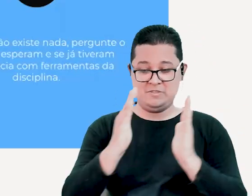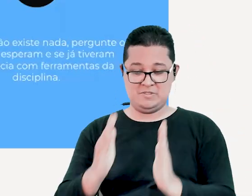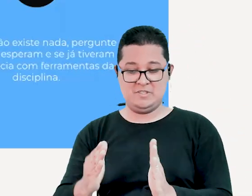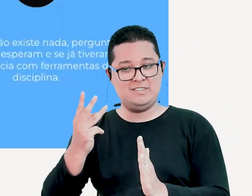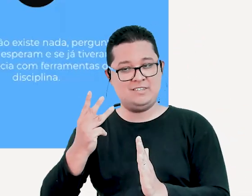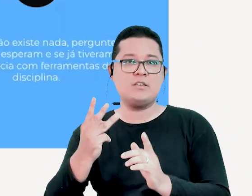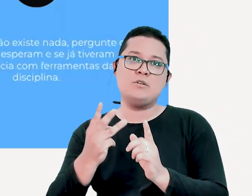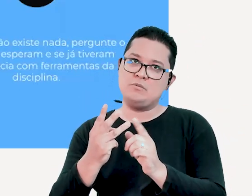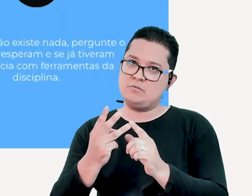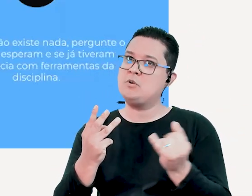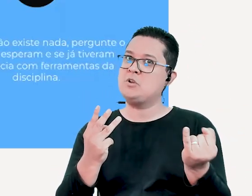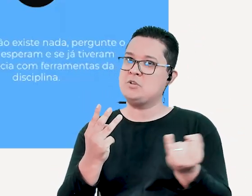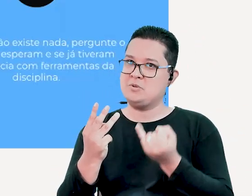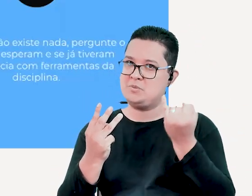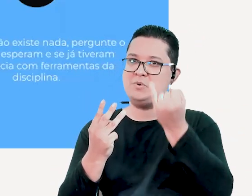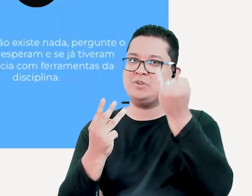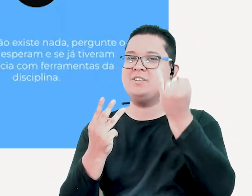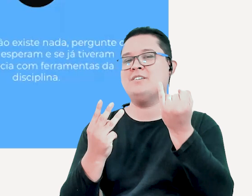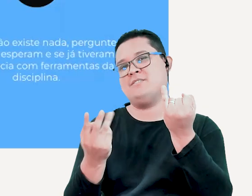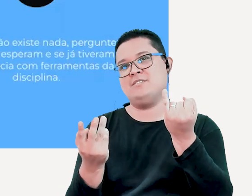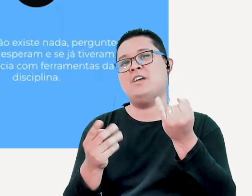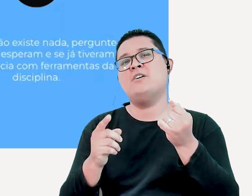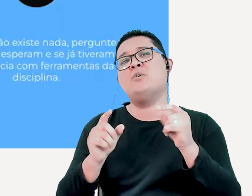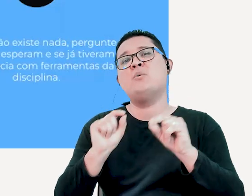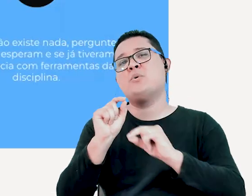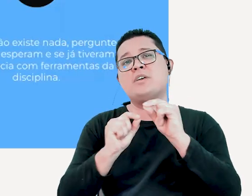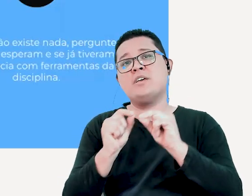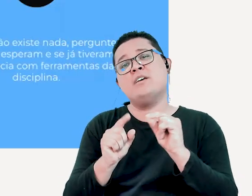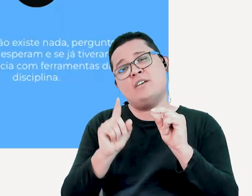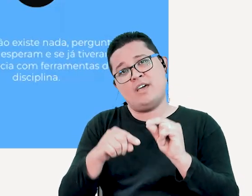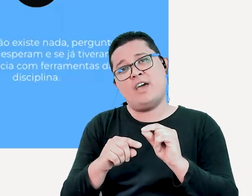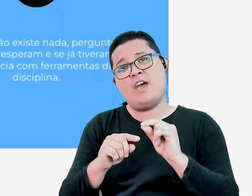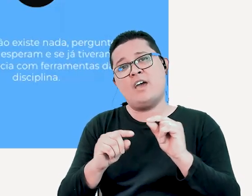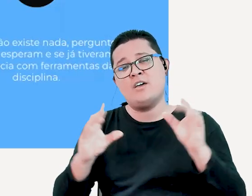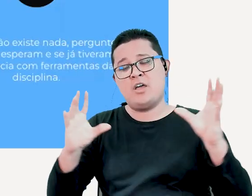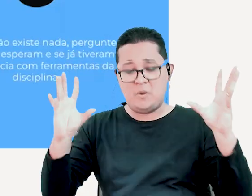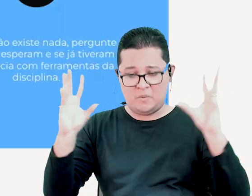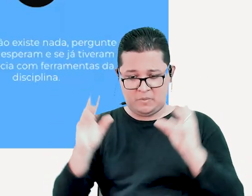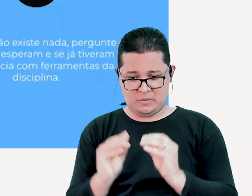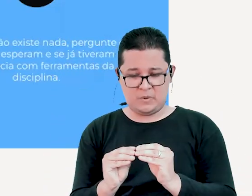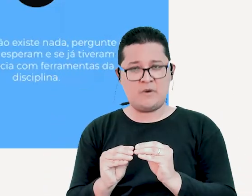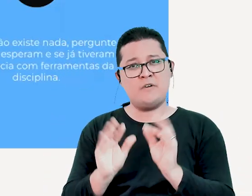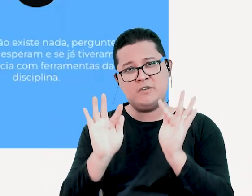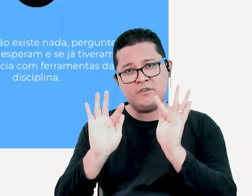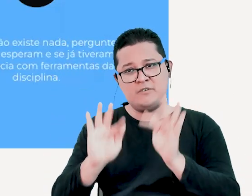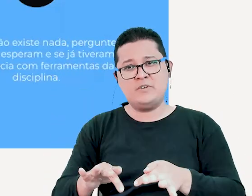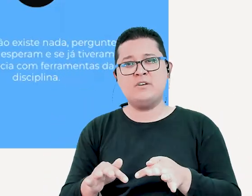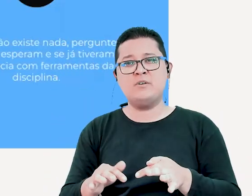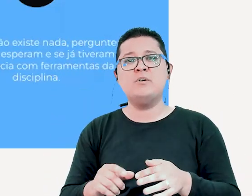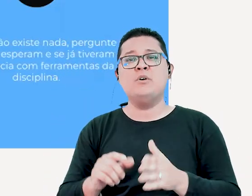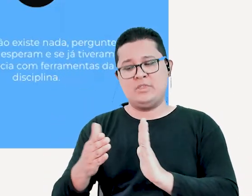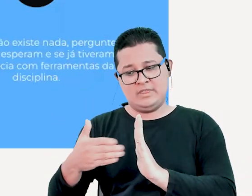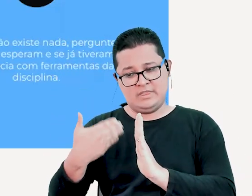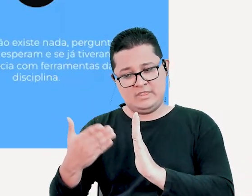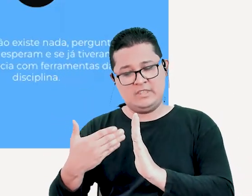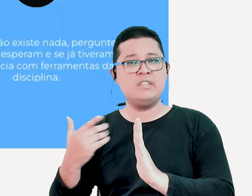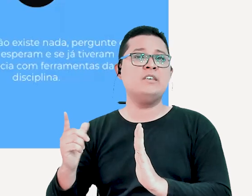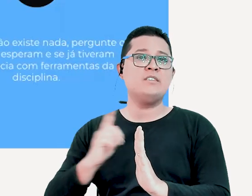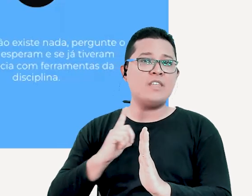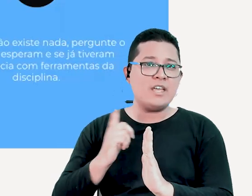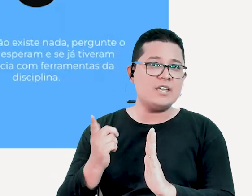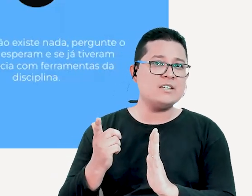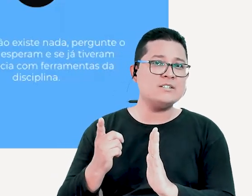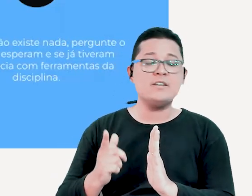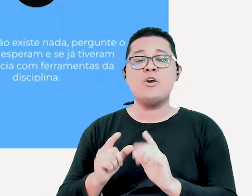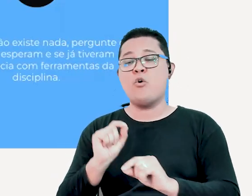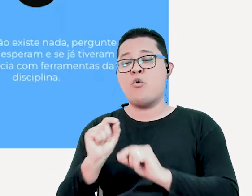que é concluir tudo isso, né? Se existe ou não um guia, quais são os materiais, questionar o que pode ser feito, o que eles consideram